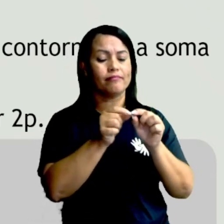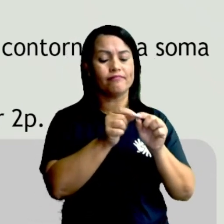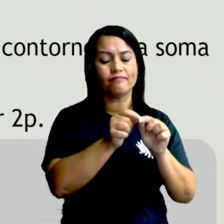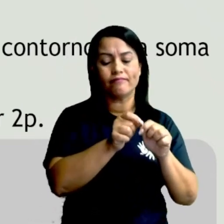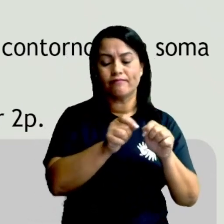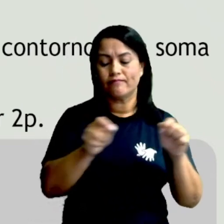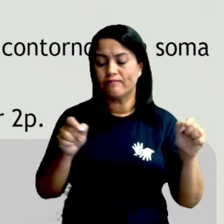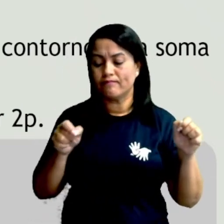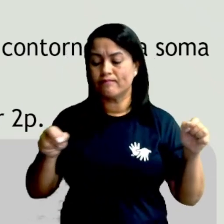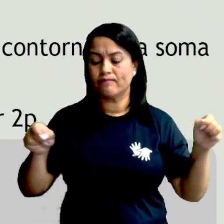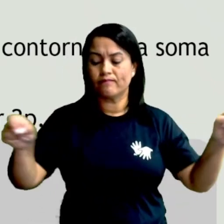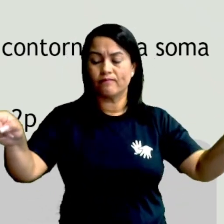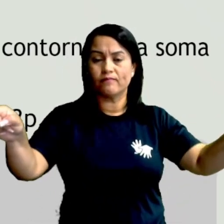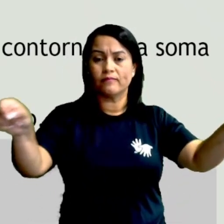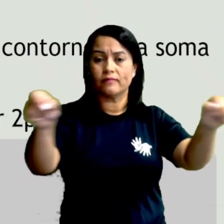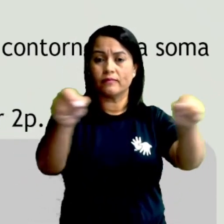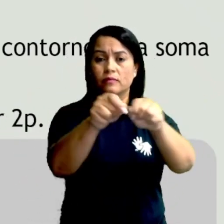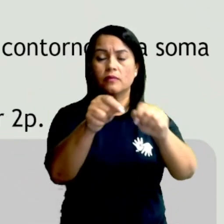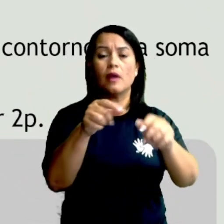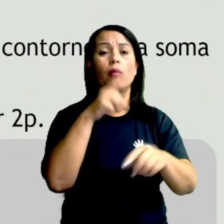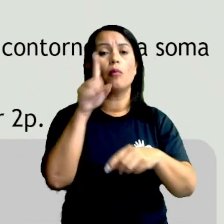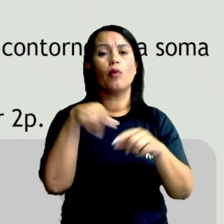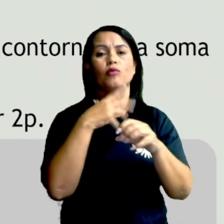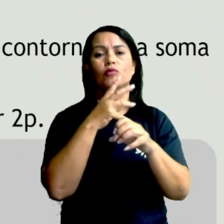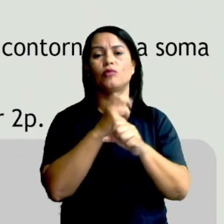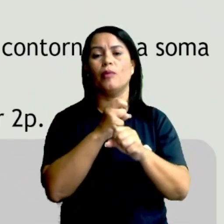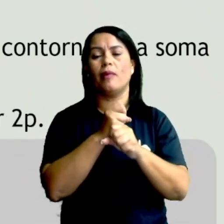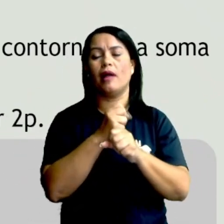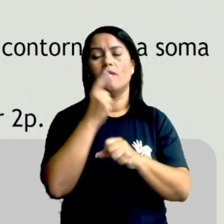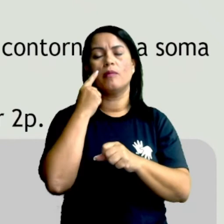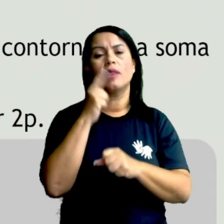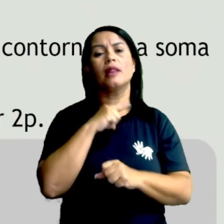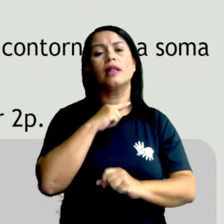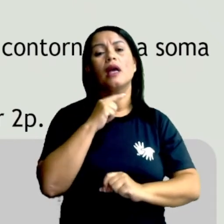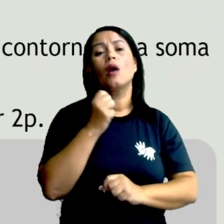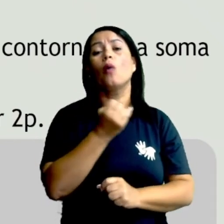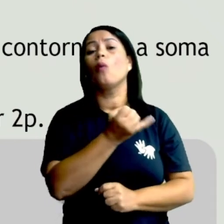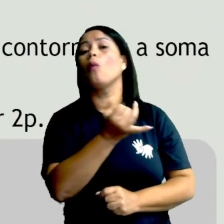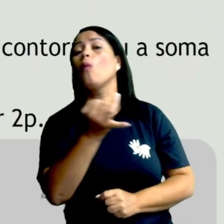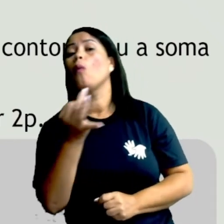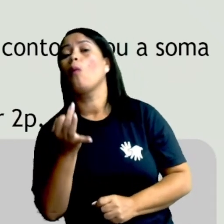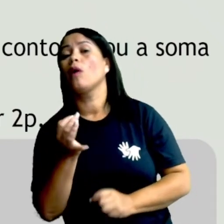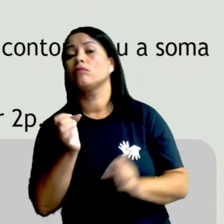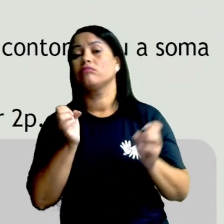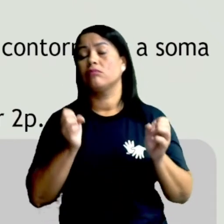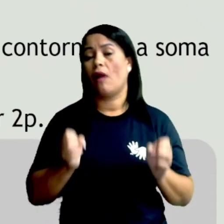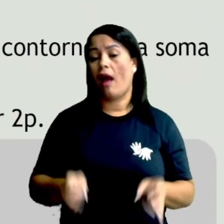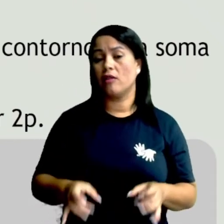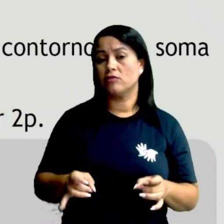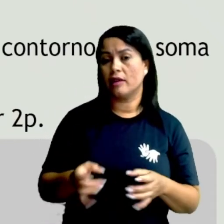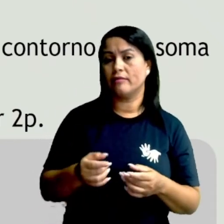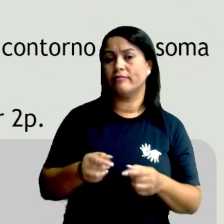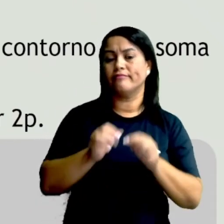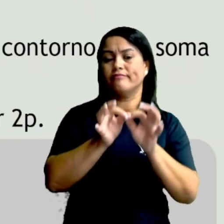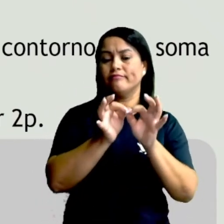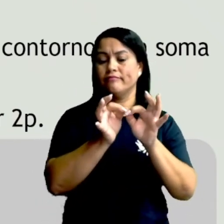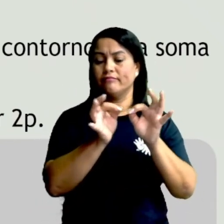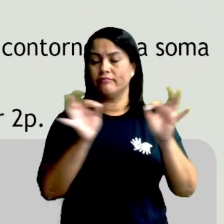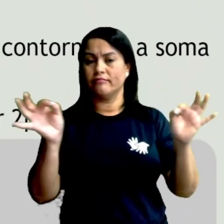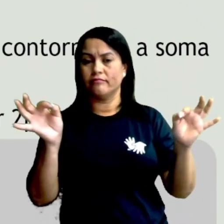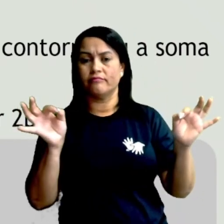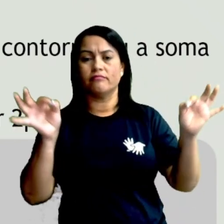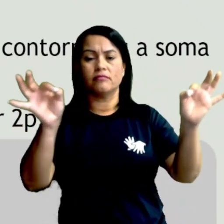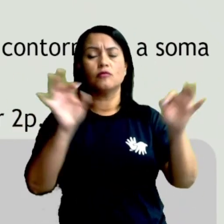cada lado do terreno e então somá-las, obtendo o quanto seria gasto. A esse